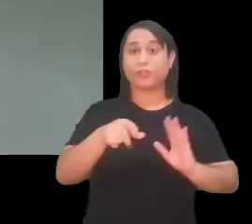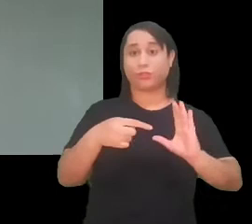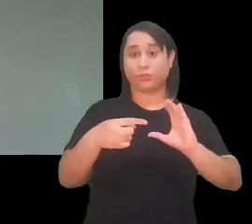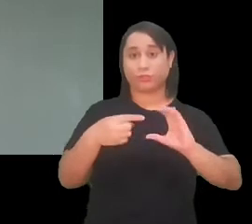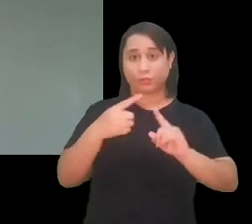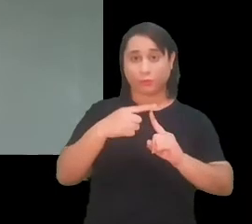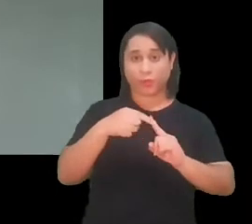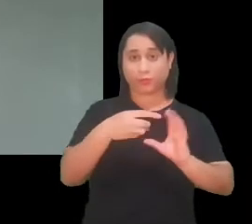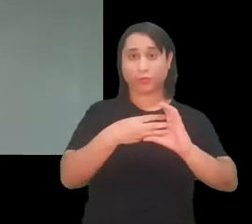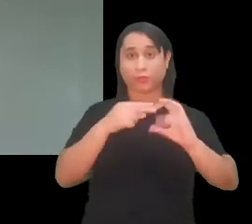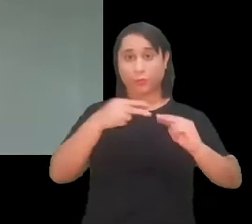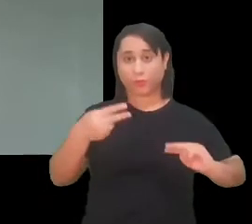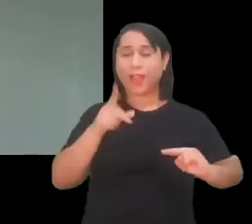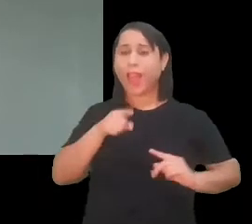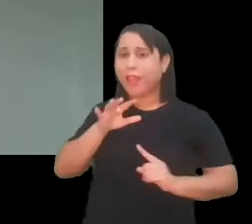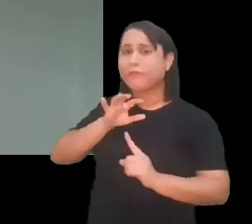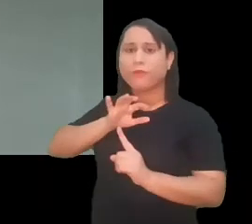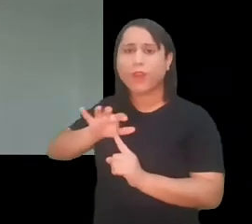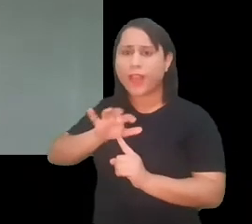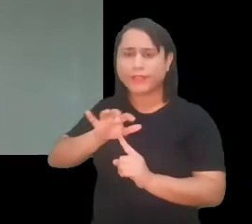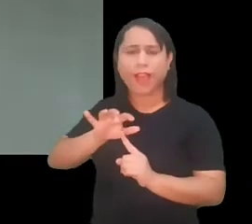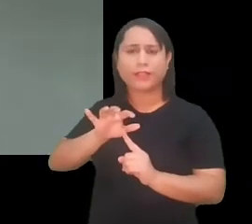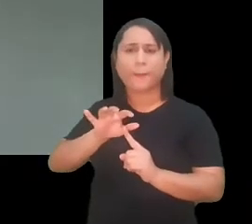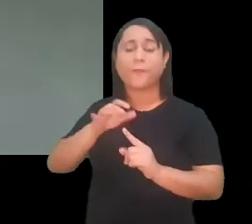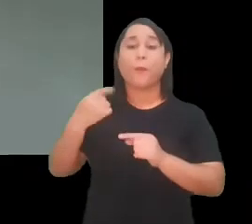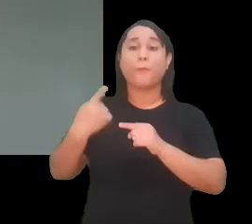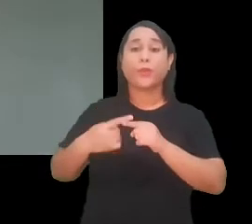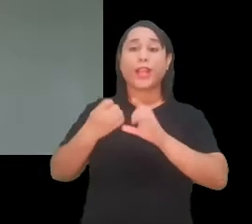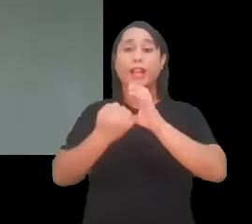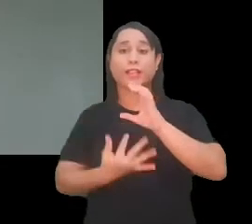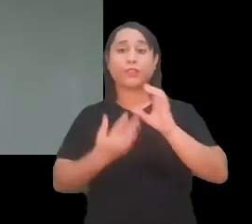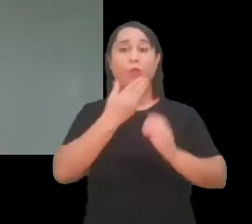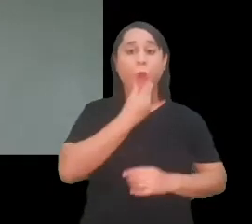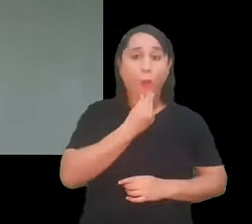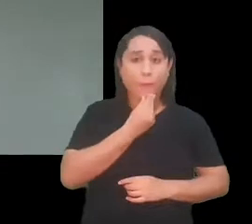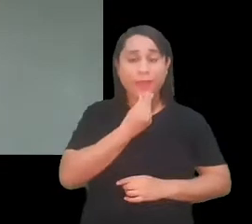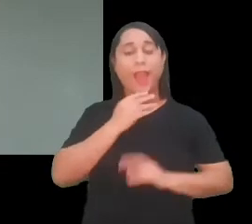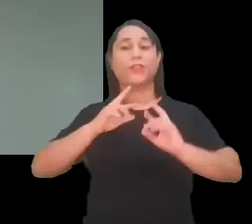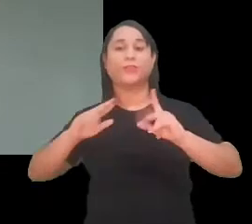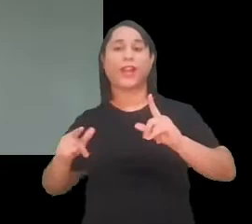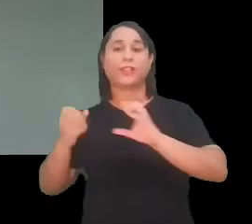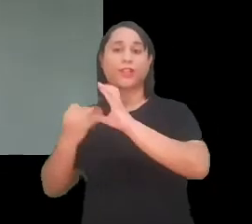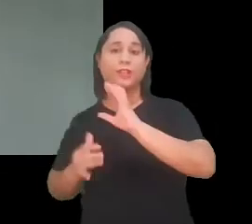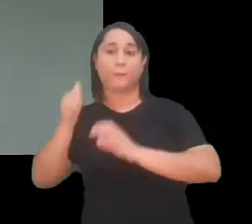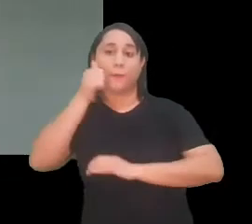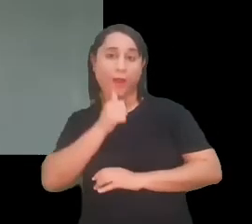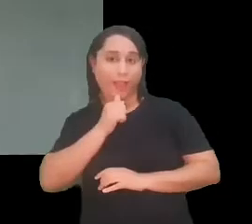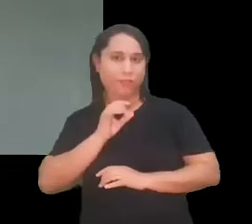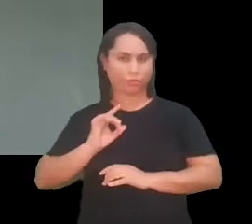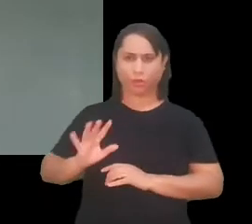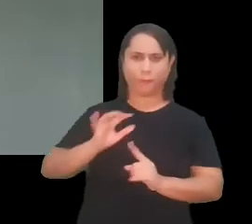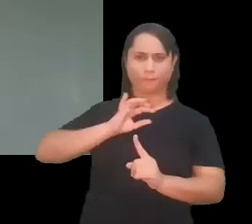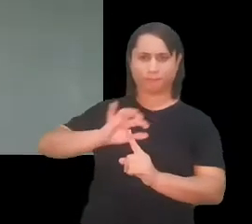pelo sexo? Sim. Ela vai se comportar de maneira diferente em homens e mulheres. E o exemplo que a gente tem é o caso da